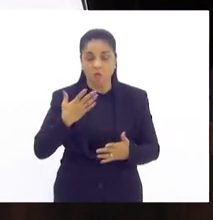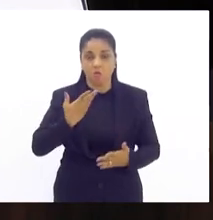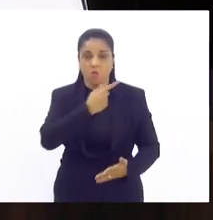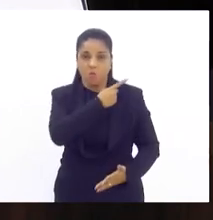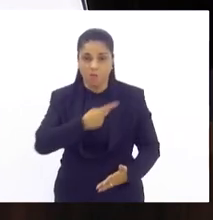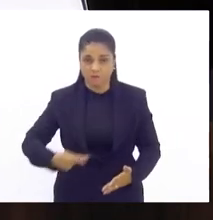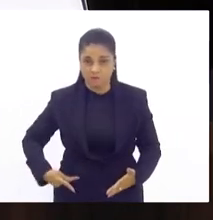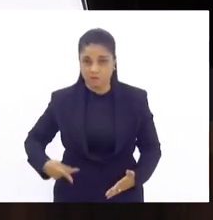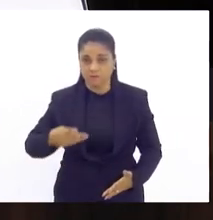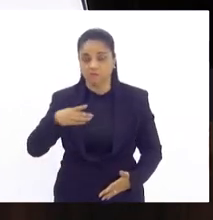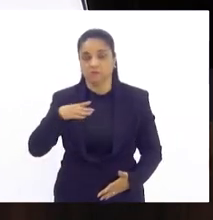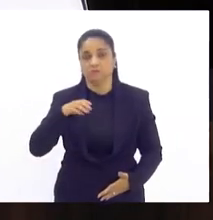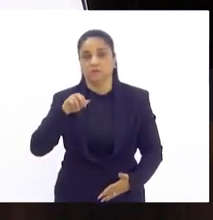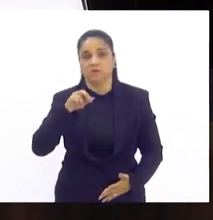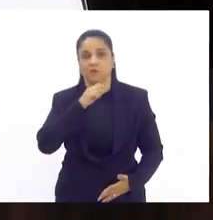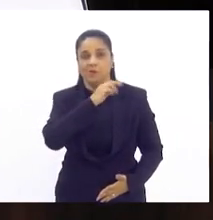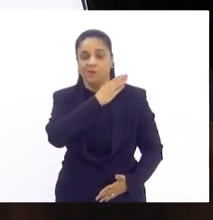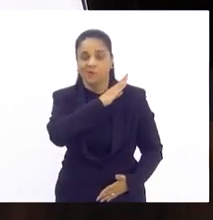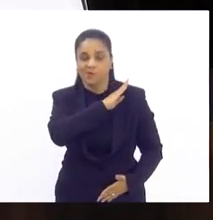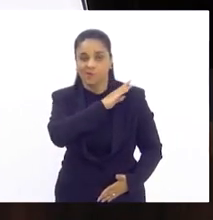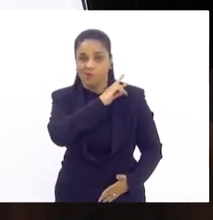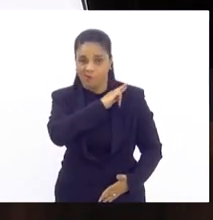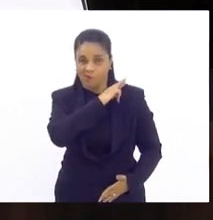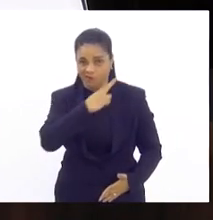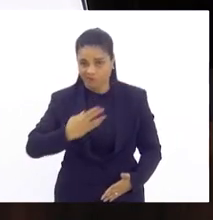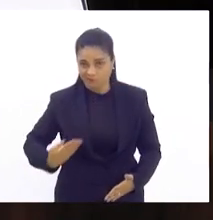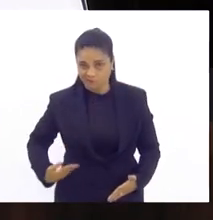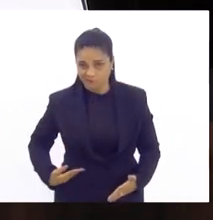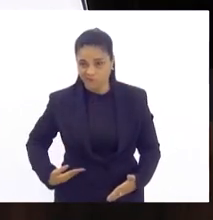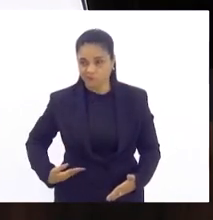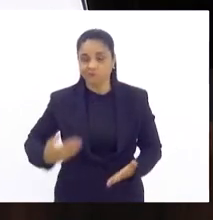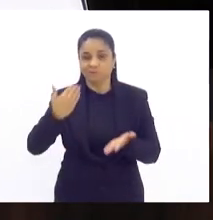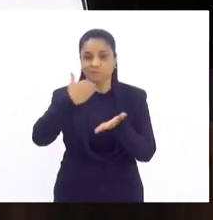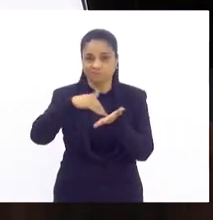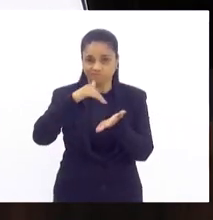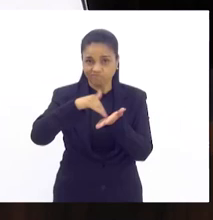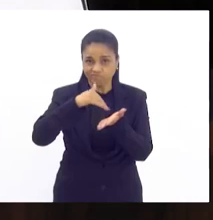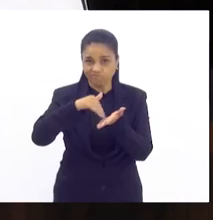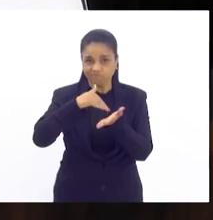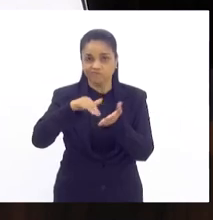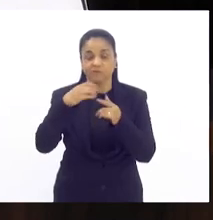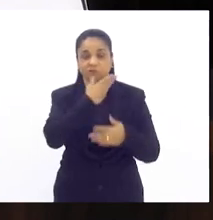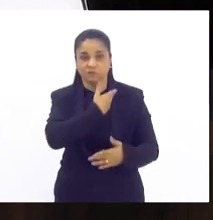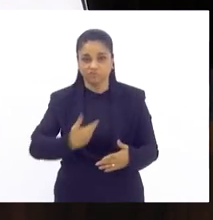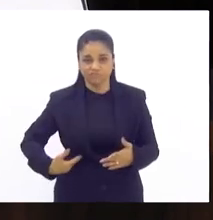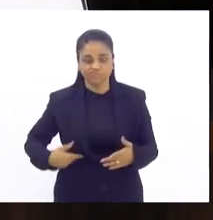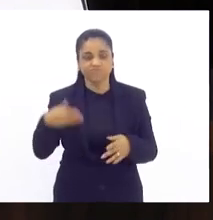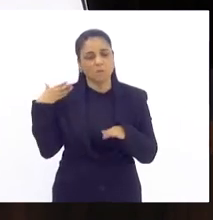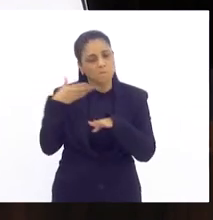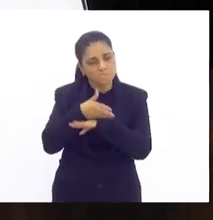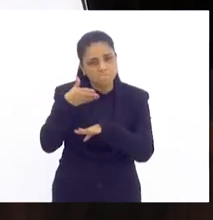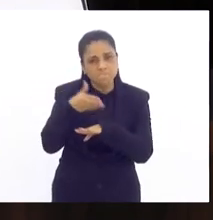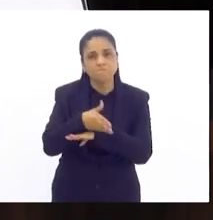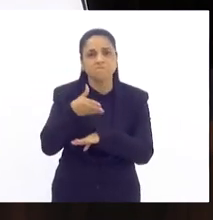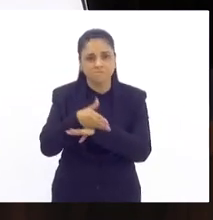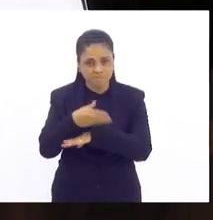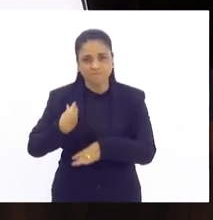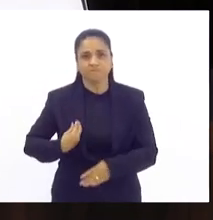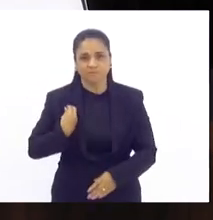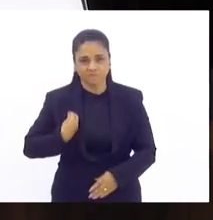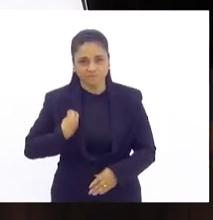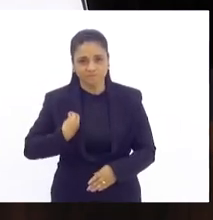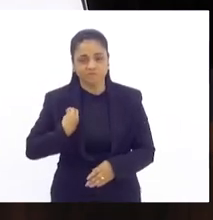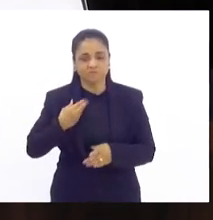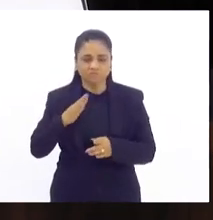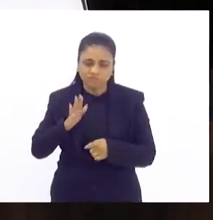Governo. Então, aqui, queria... estive presente em muitos dos momentos. Ajudamos a